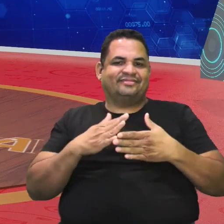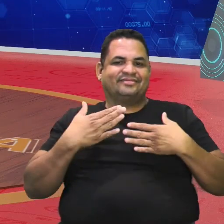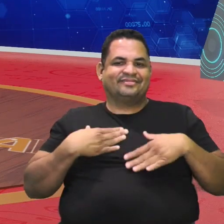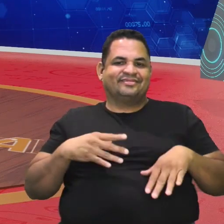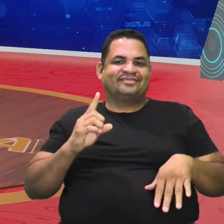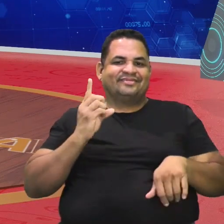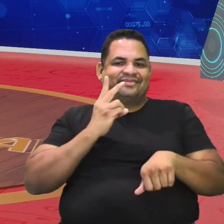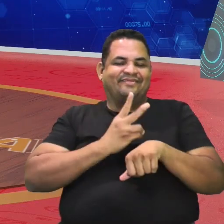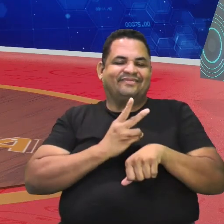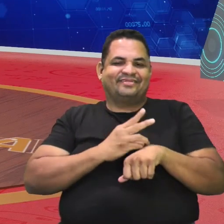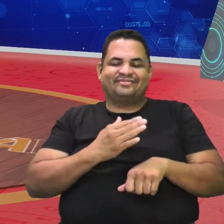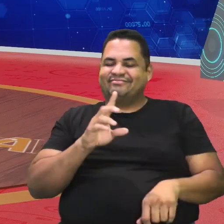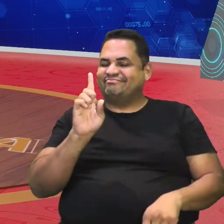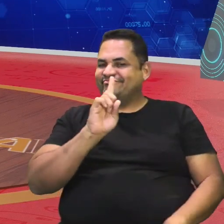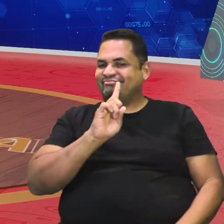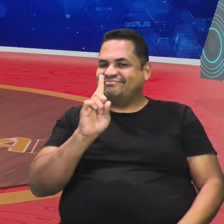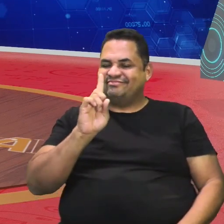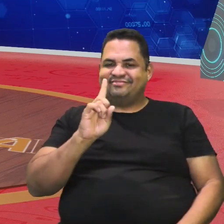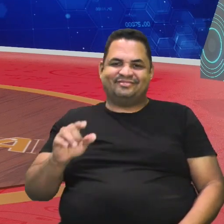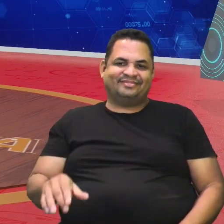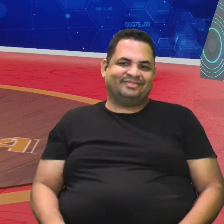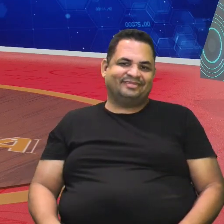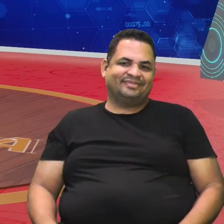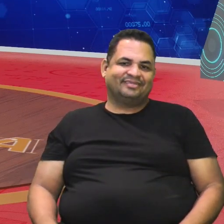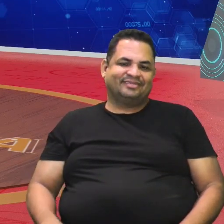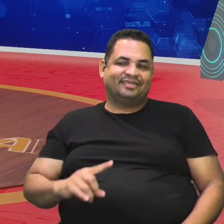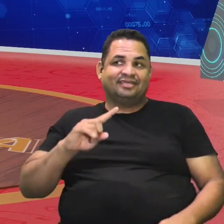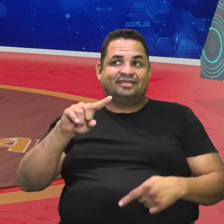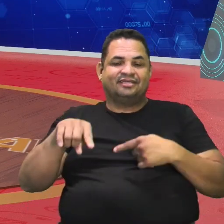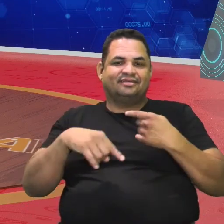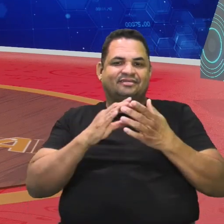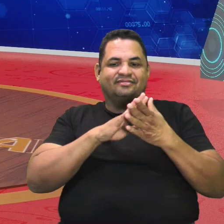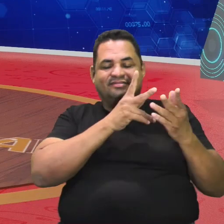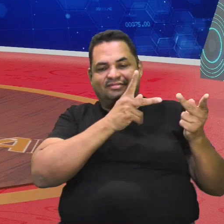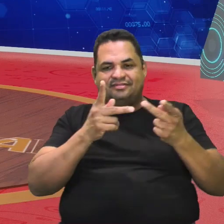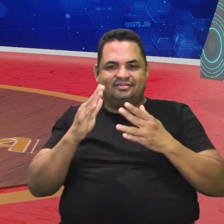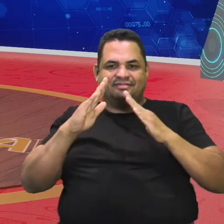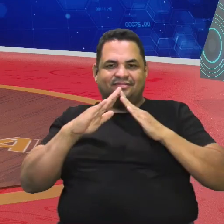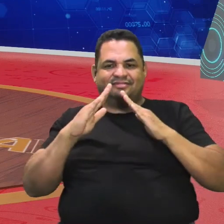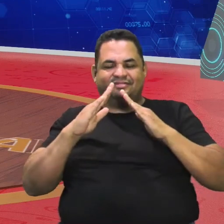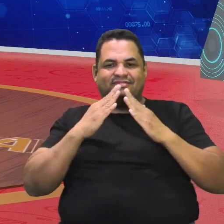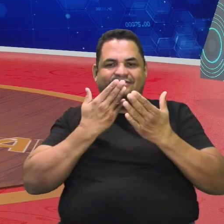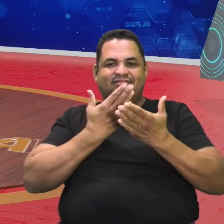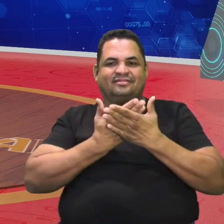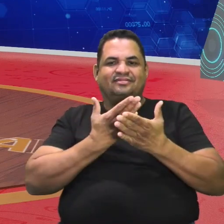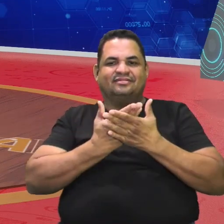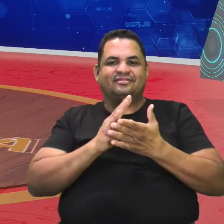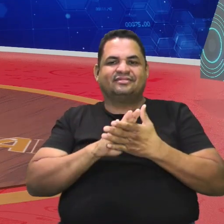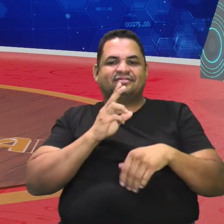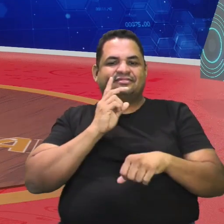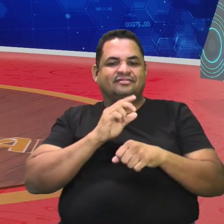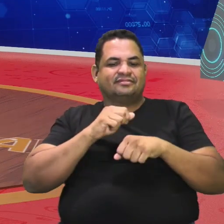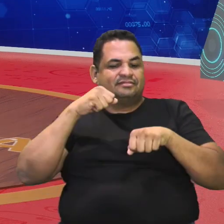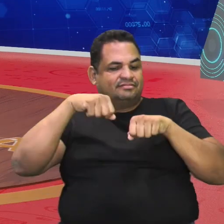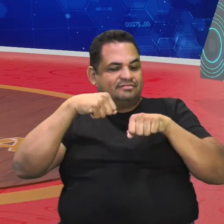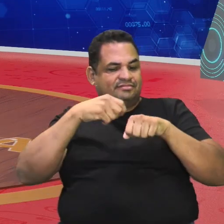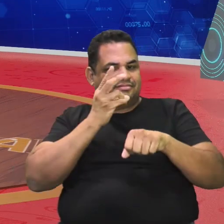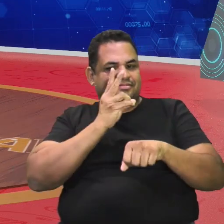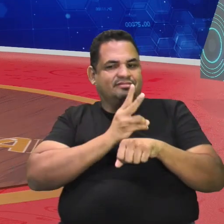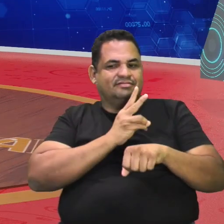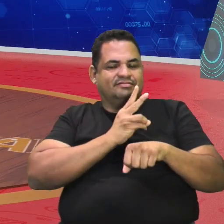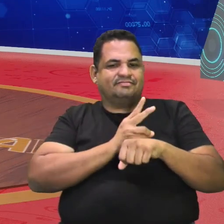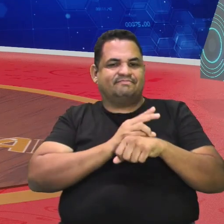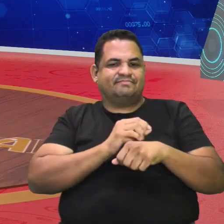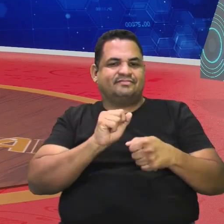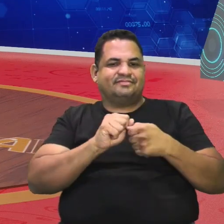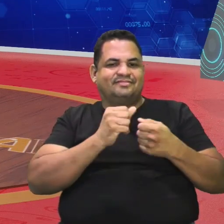calma, vídeo não. Pode parar com o vídeo. Na nossa próxima visita a uma escola, nós vamos gravar um vídeo lá da professora Lúcia fazendo